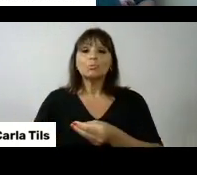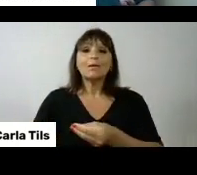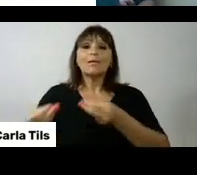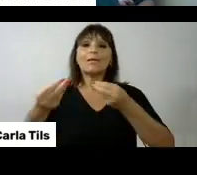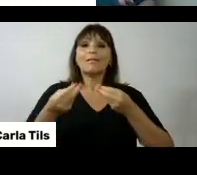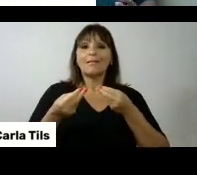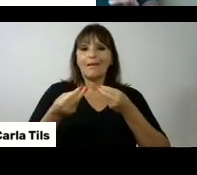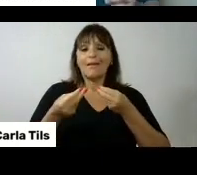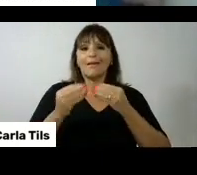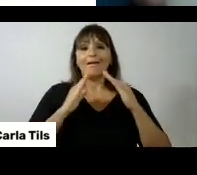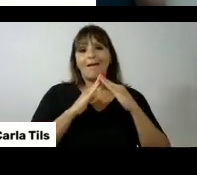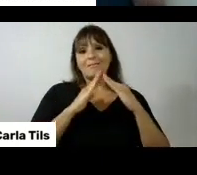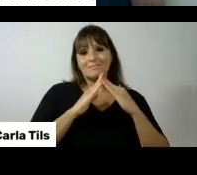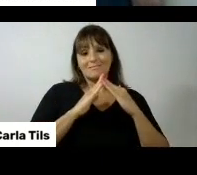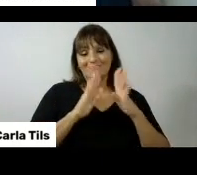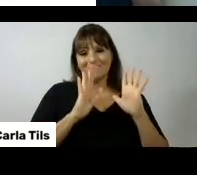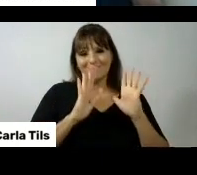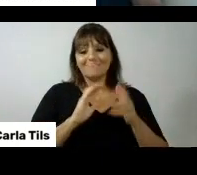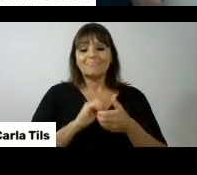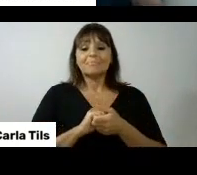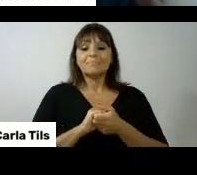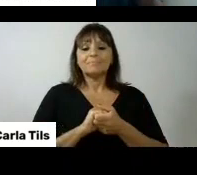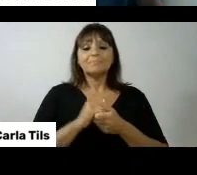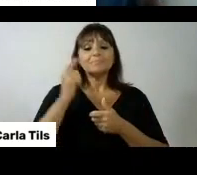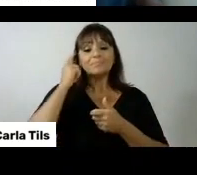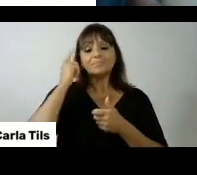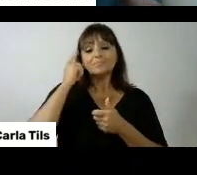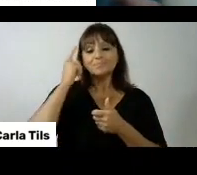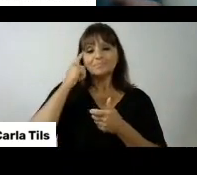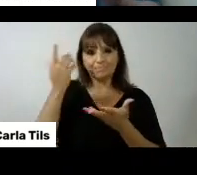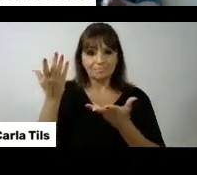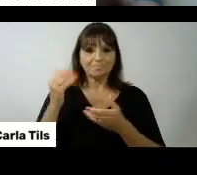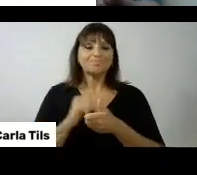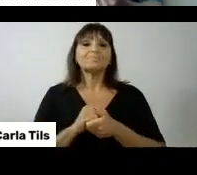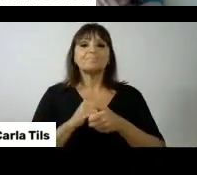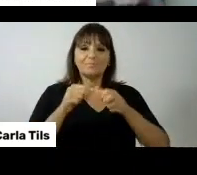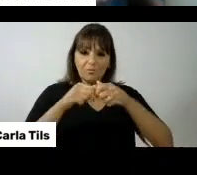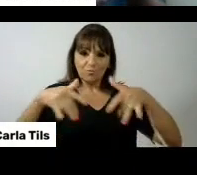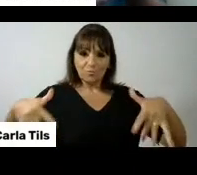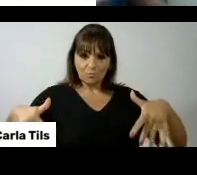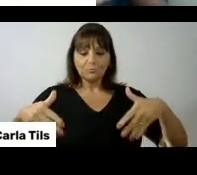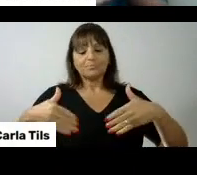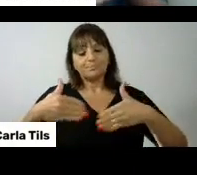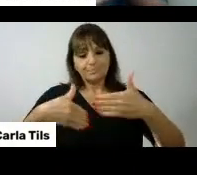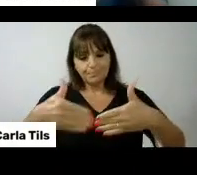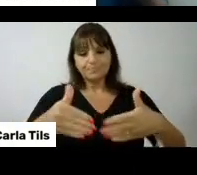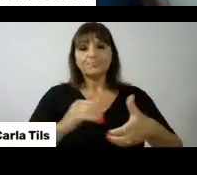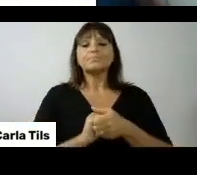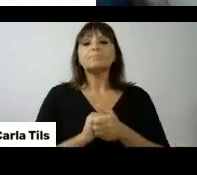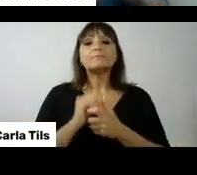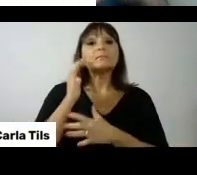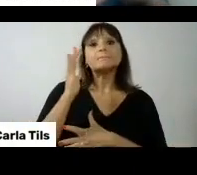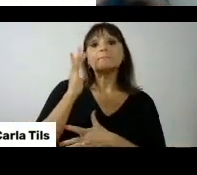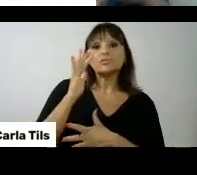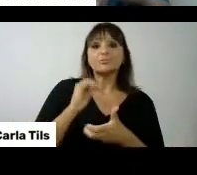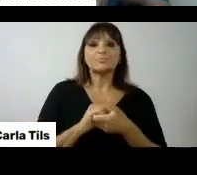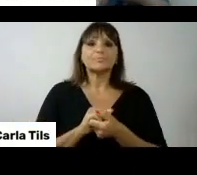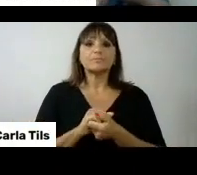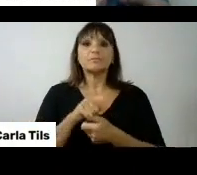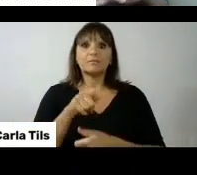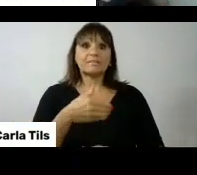então a pensar um pouquinho nesse fluxo. Imagina agora então, um exemplo mais específico ainda. Imagina que você está com